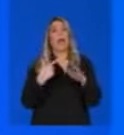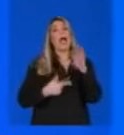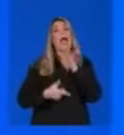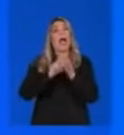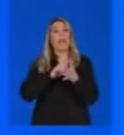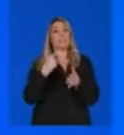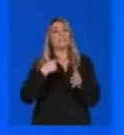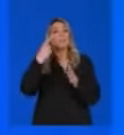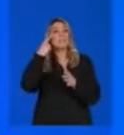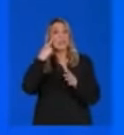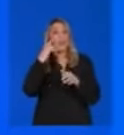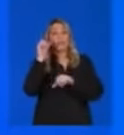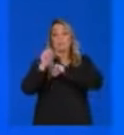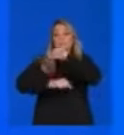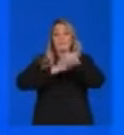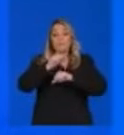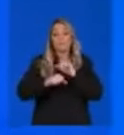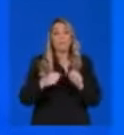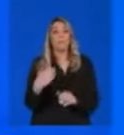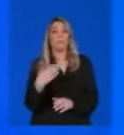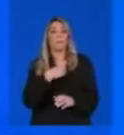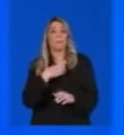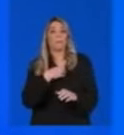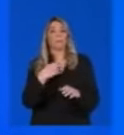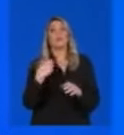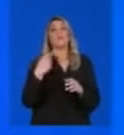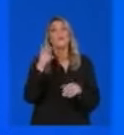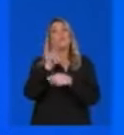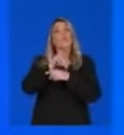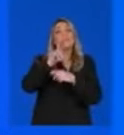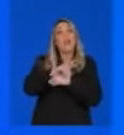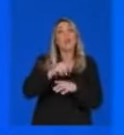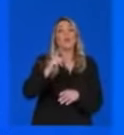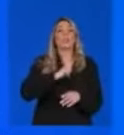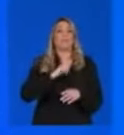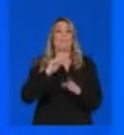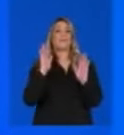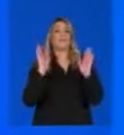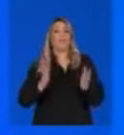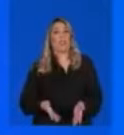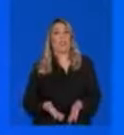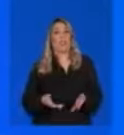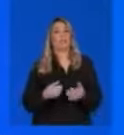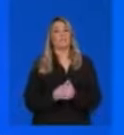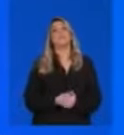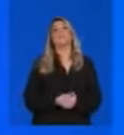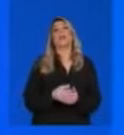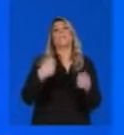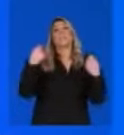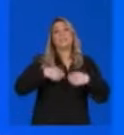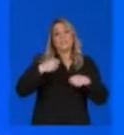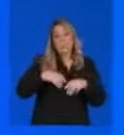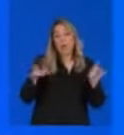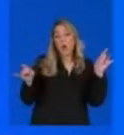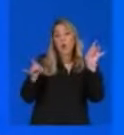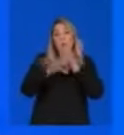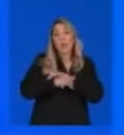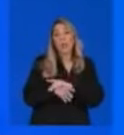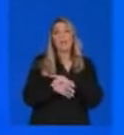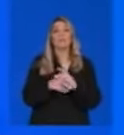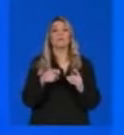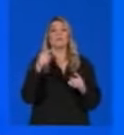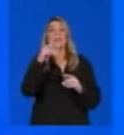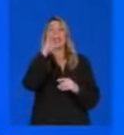construir novos modais vamos cuid do que já existe o BRT transoeste precisa de concluir a sua ligação de Campo